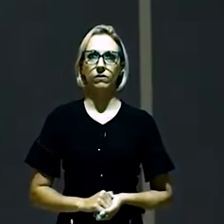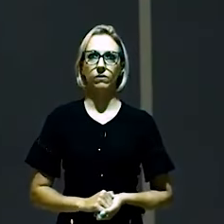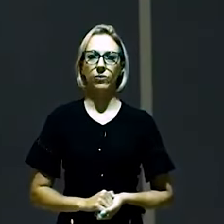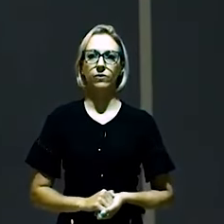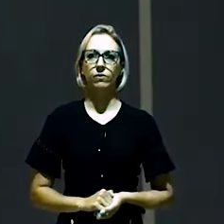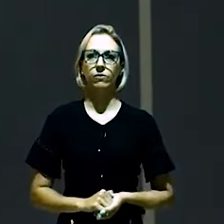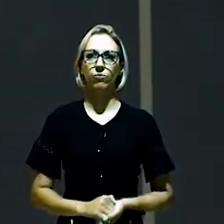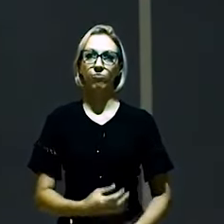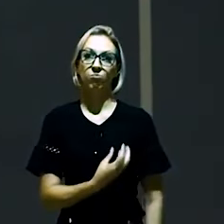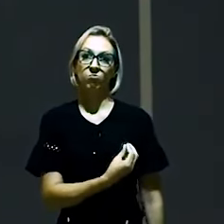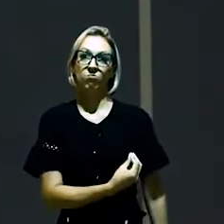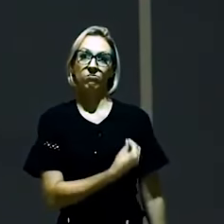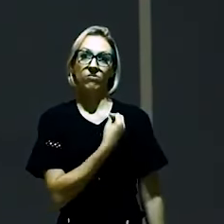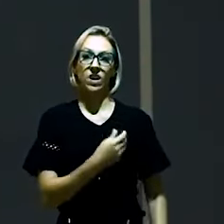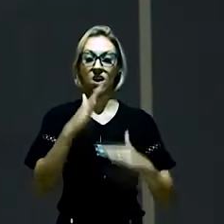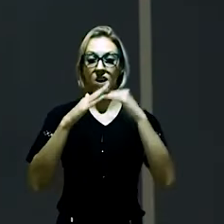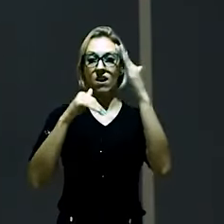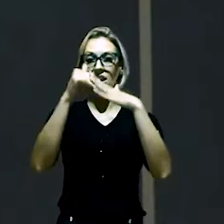consegue seguir uma carreira solo,